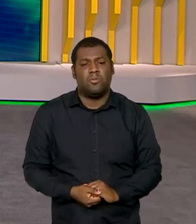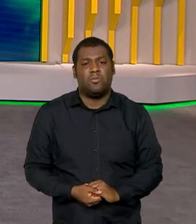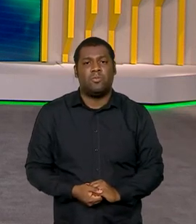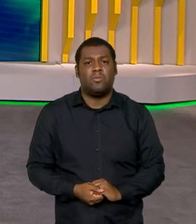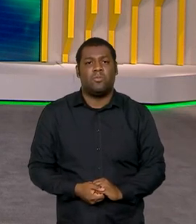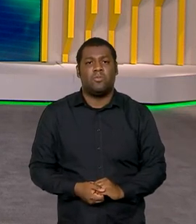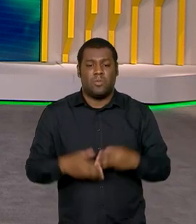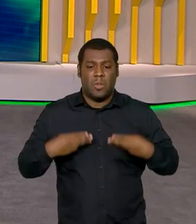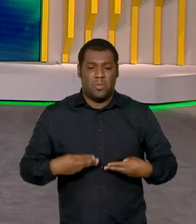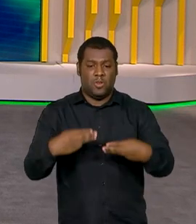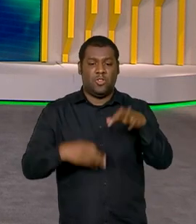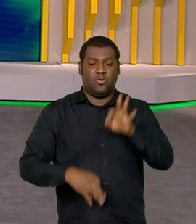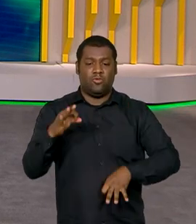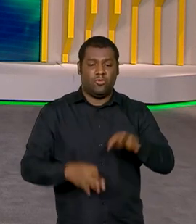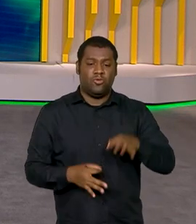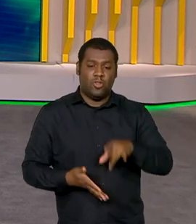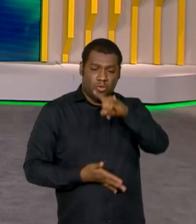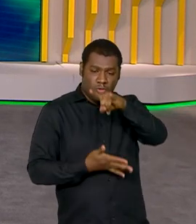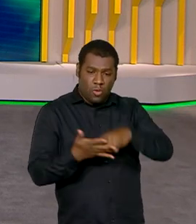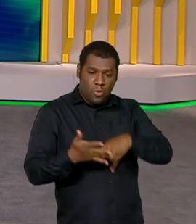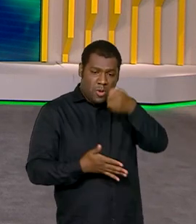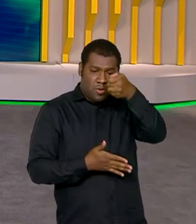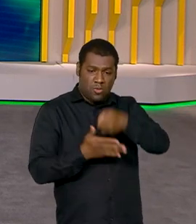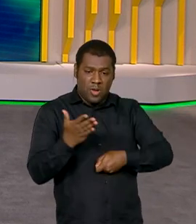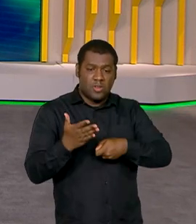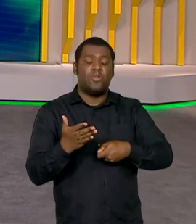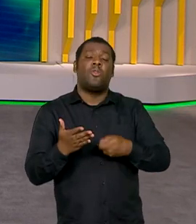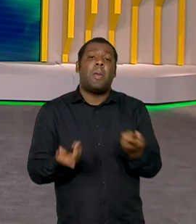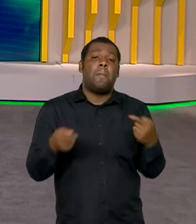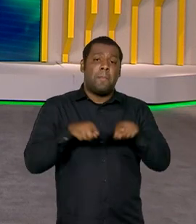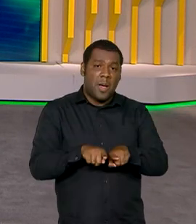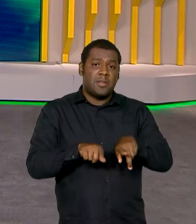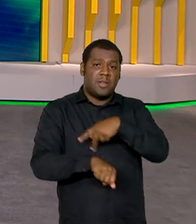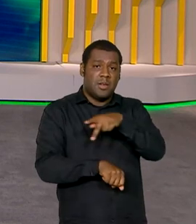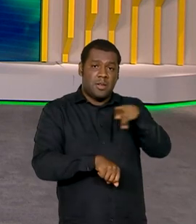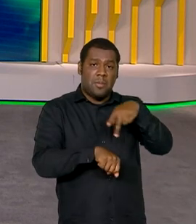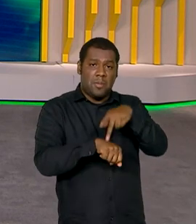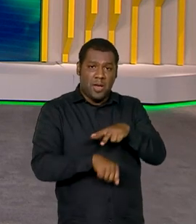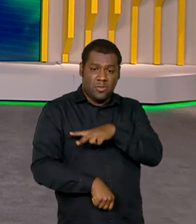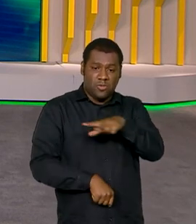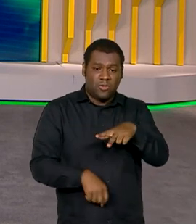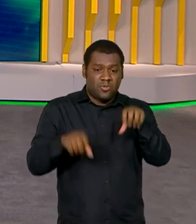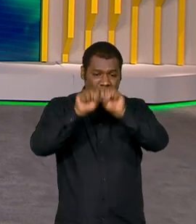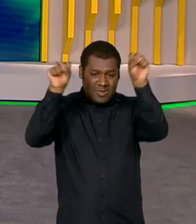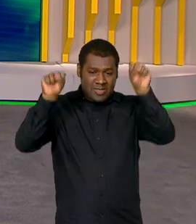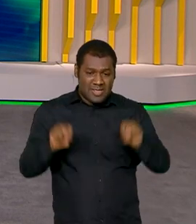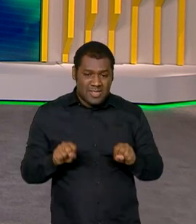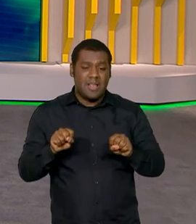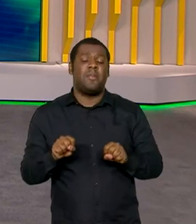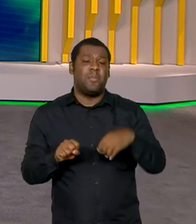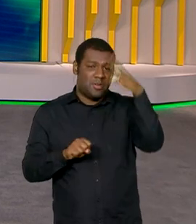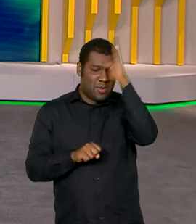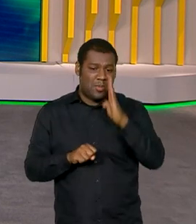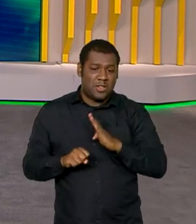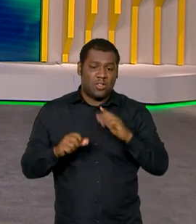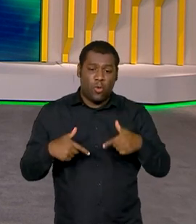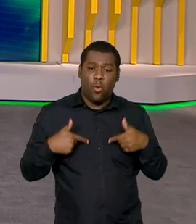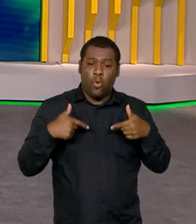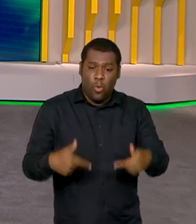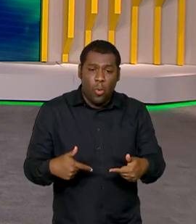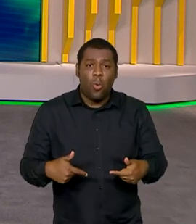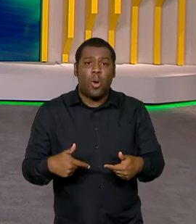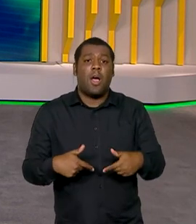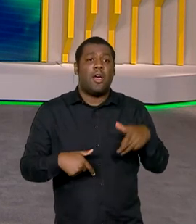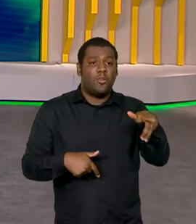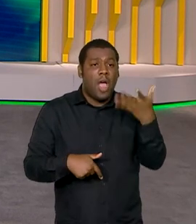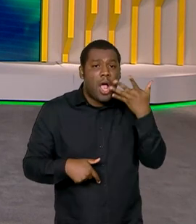o Ministério da Justiça assinou um memorando com Portugal para o uso mútuo do sistema brasileiro adotado no combate ao abuso